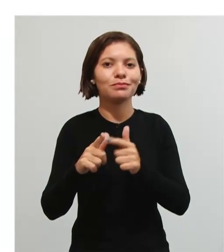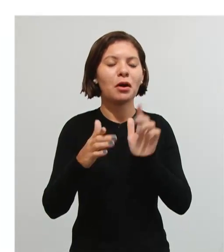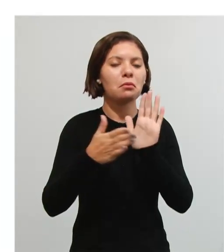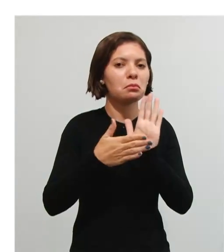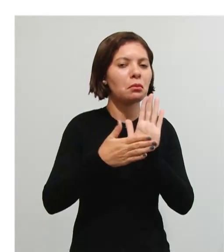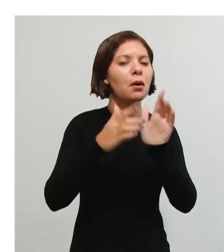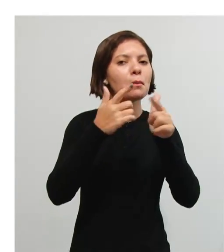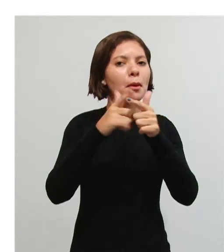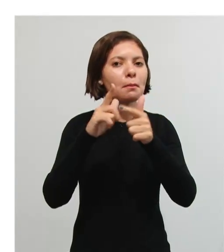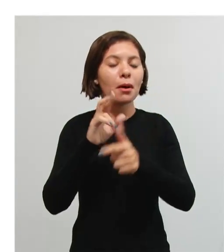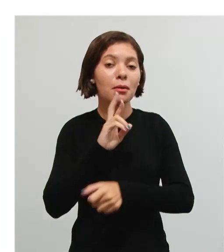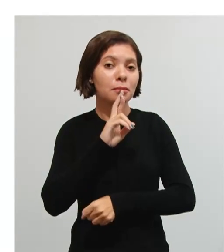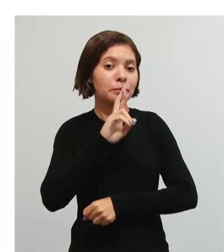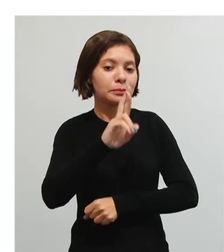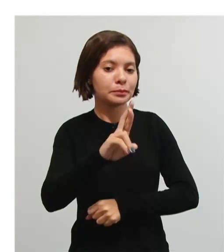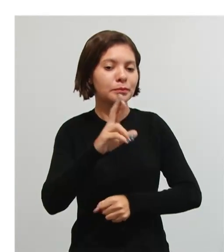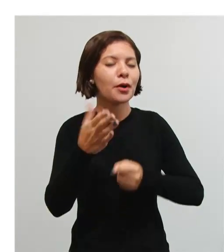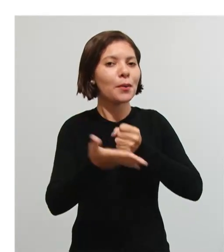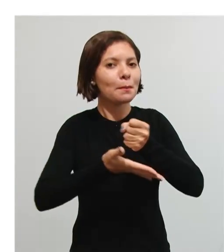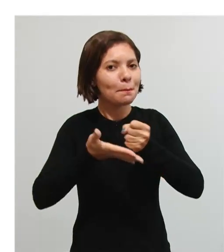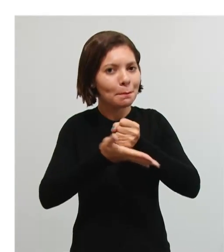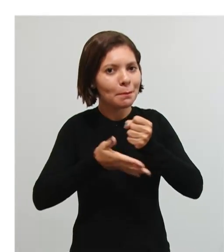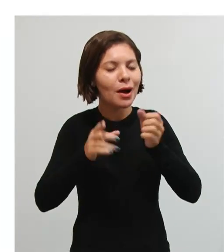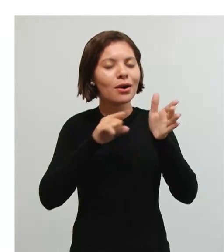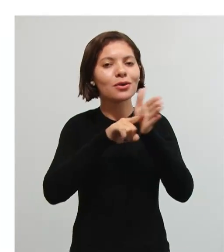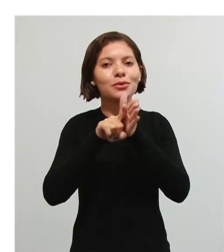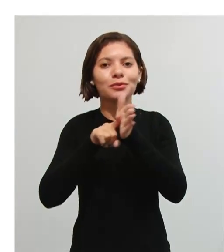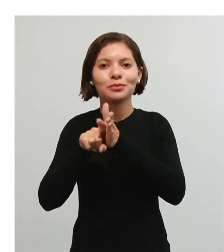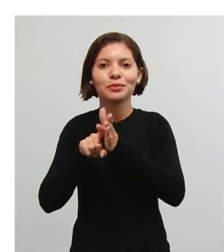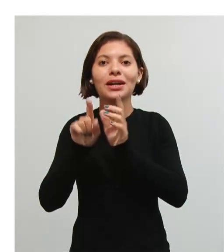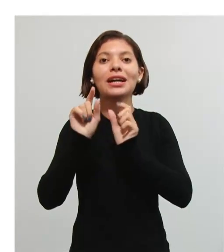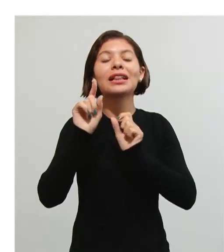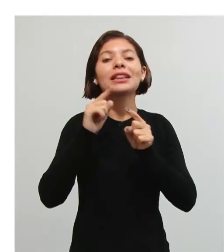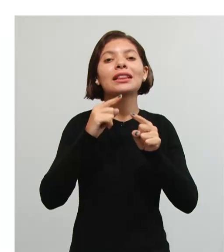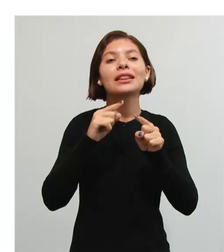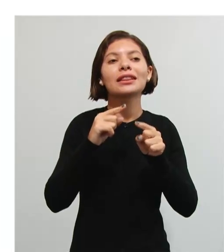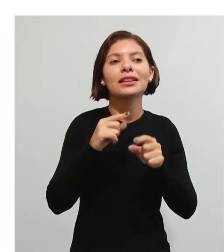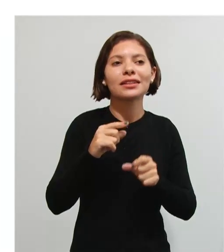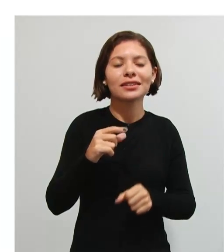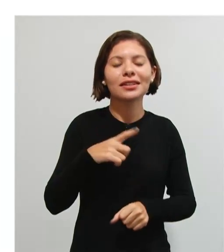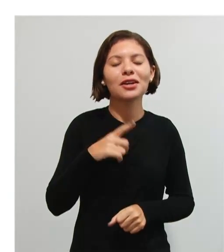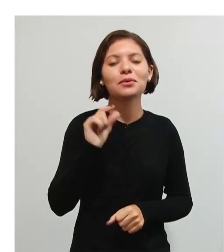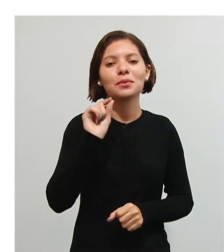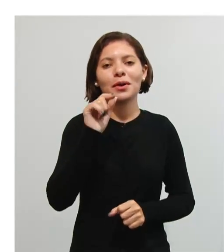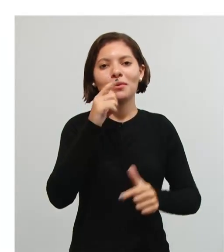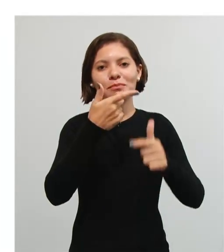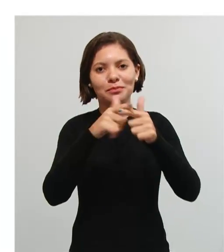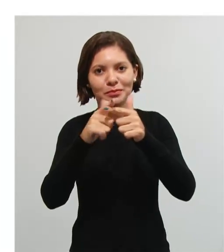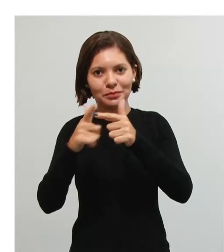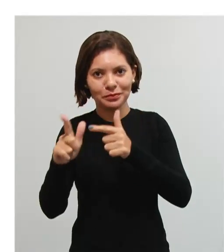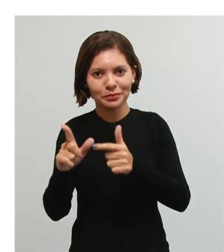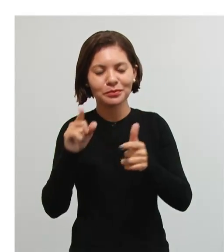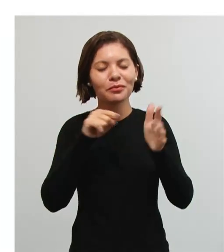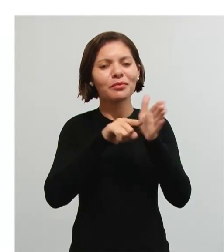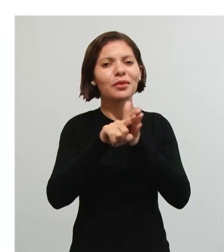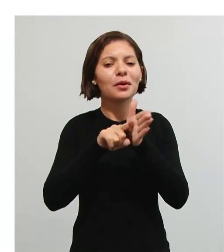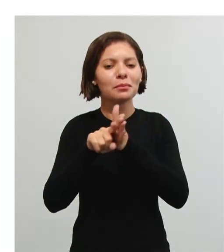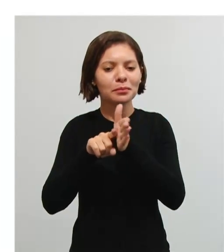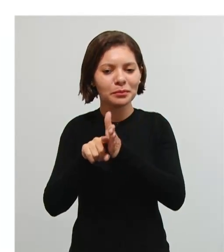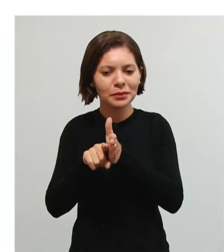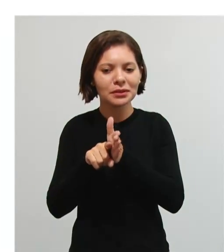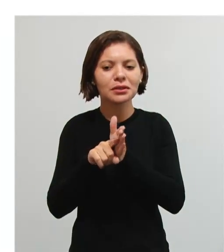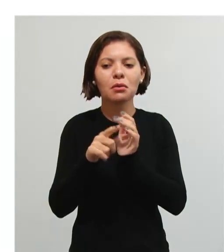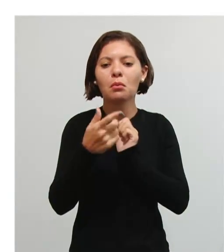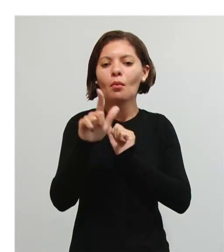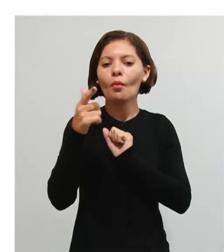propostos. Então, o básico da pesquisa é que você tem um problema. A pesquisa é requerida quando não se dispõe